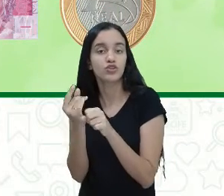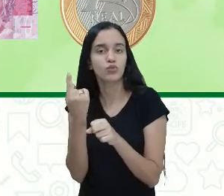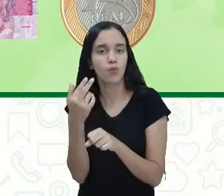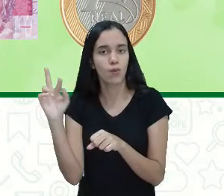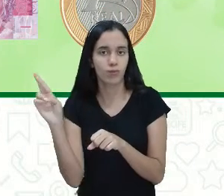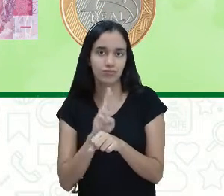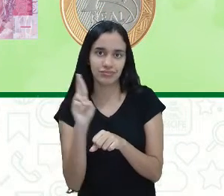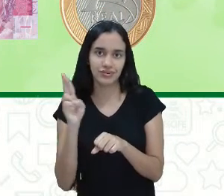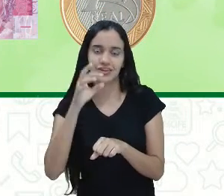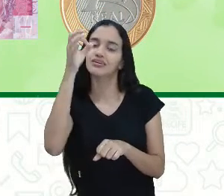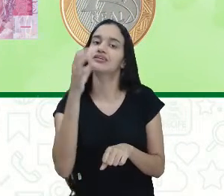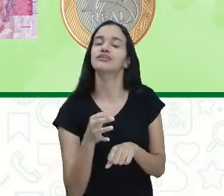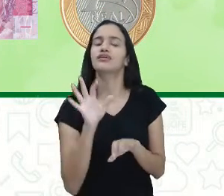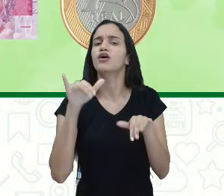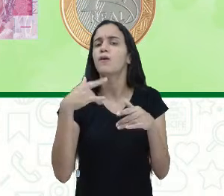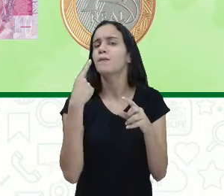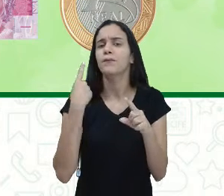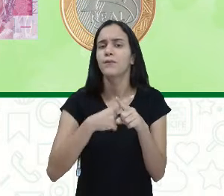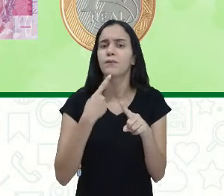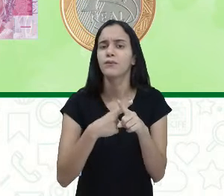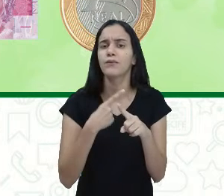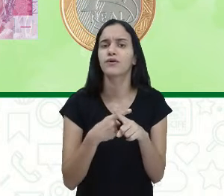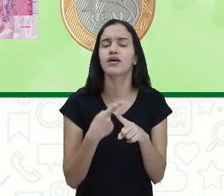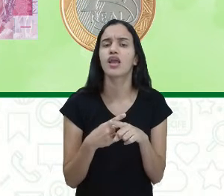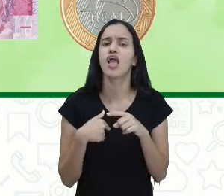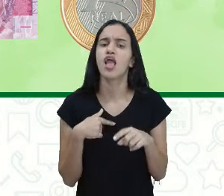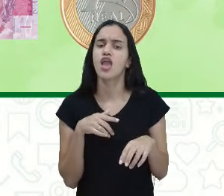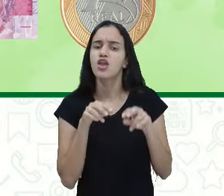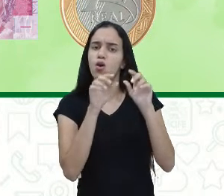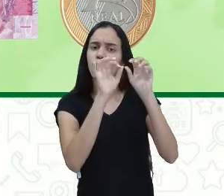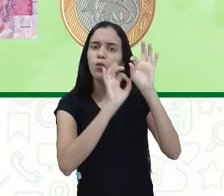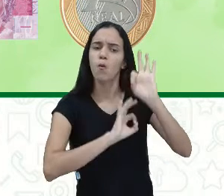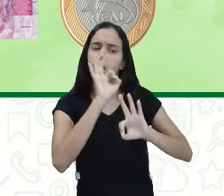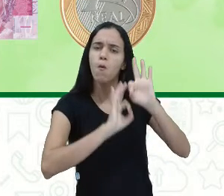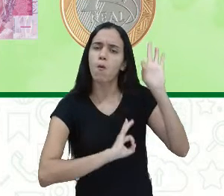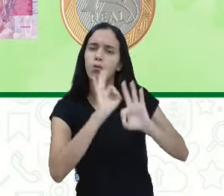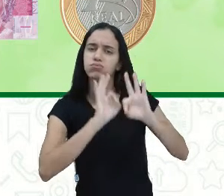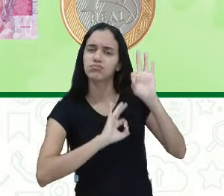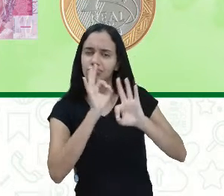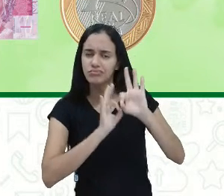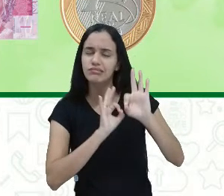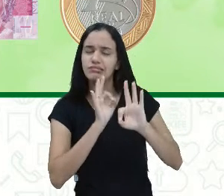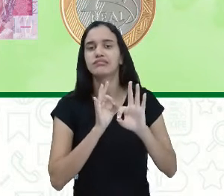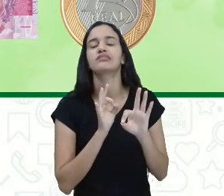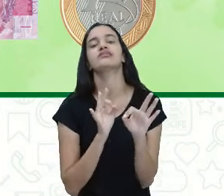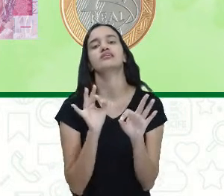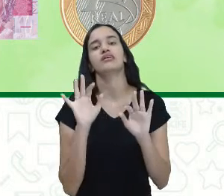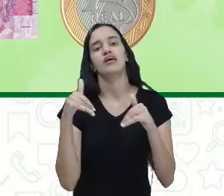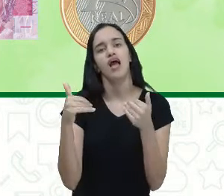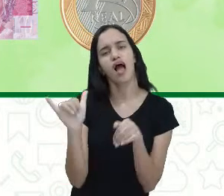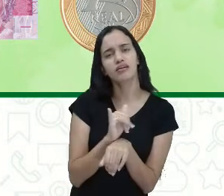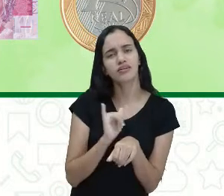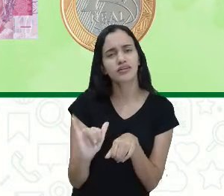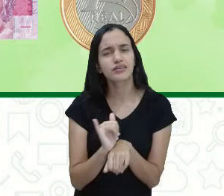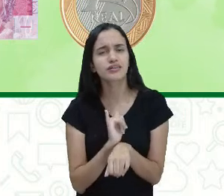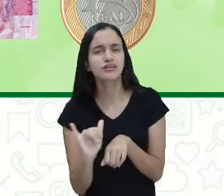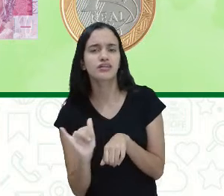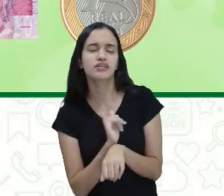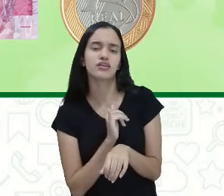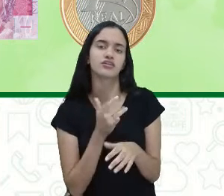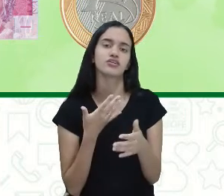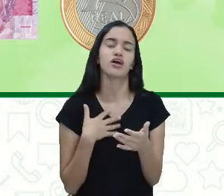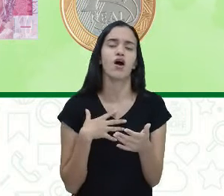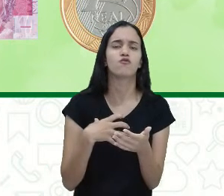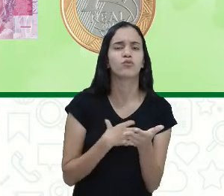real. Certo? Porque eu defini naquele balão a forma de você pagar